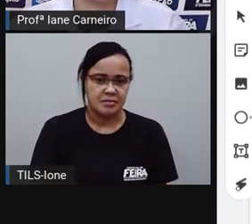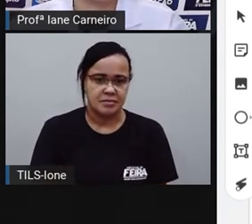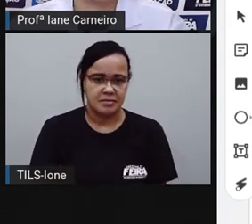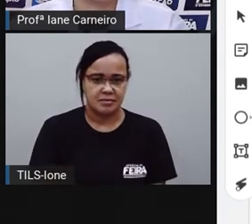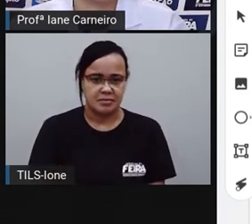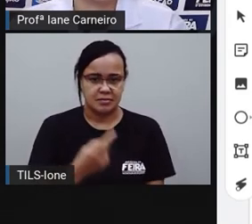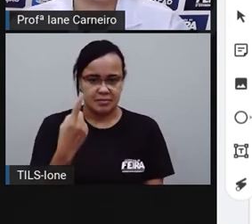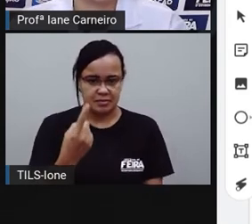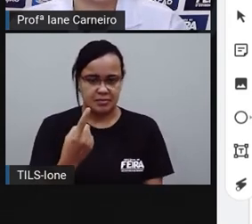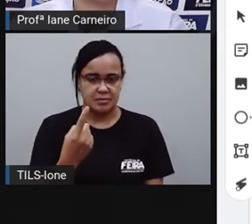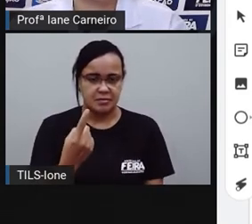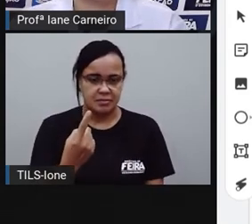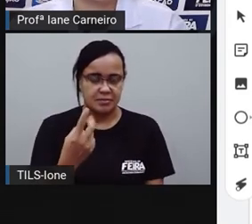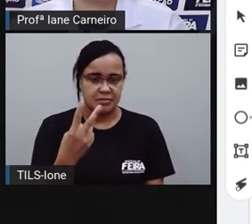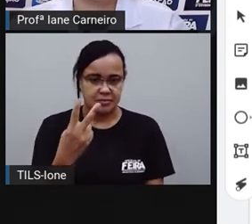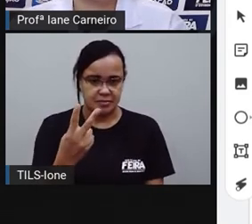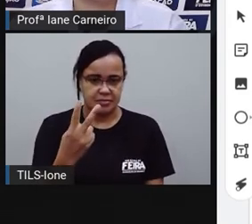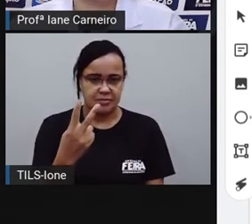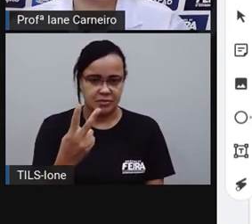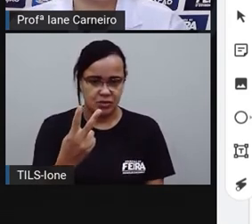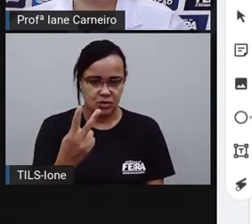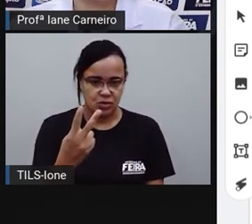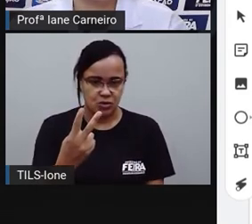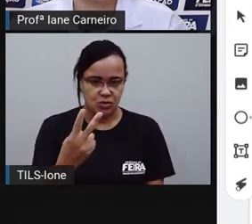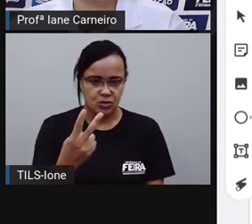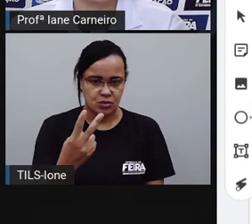é outro retângulo, ó. Então,